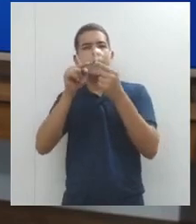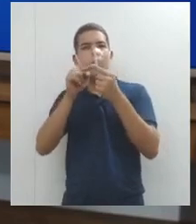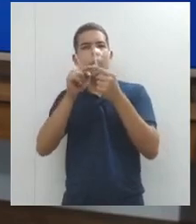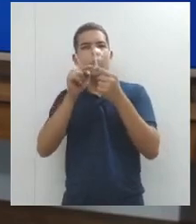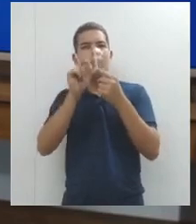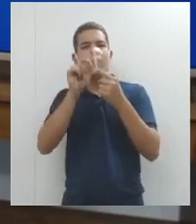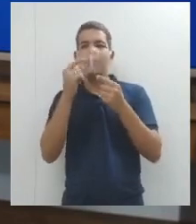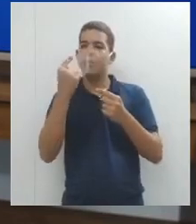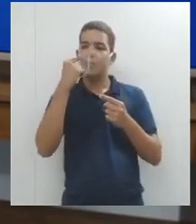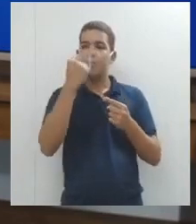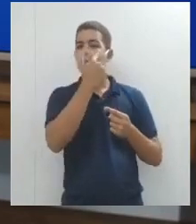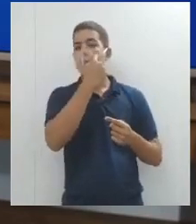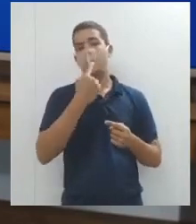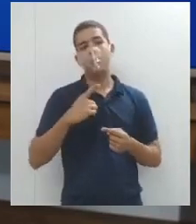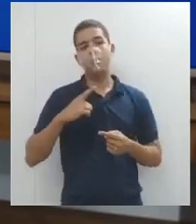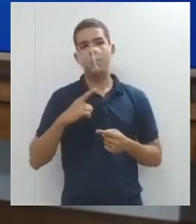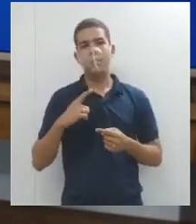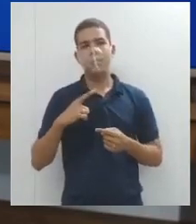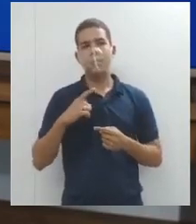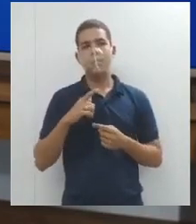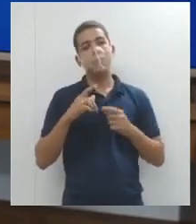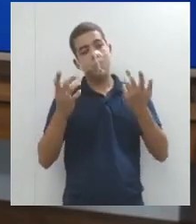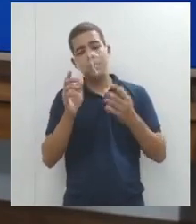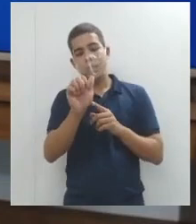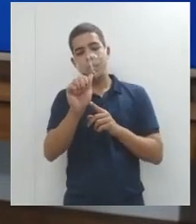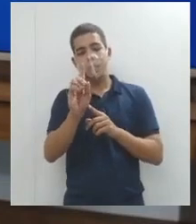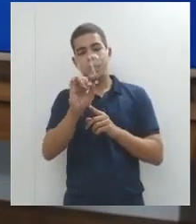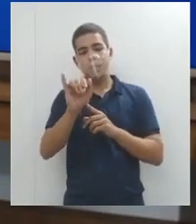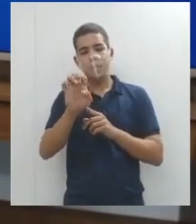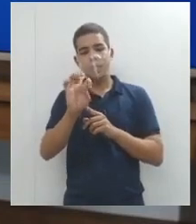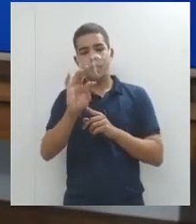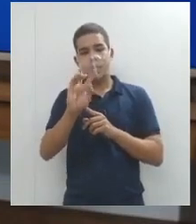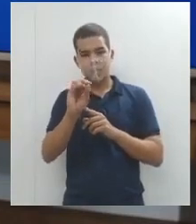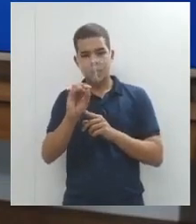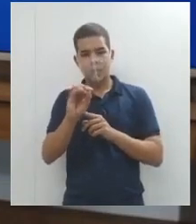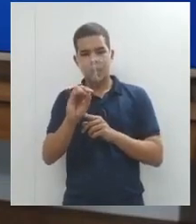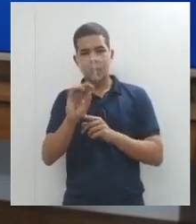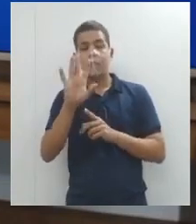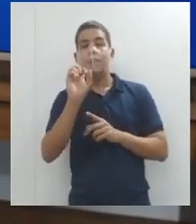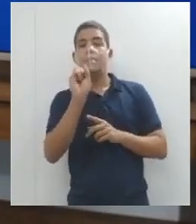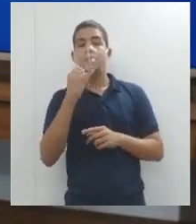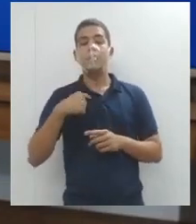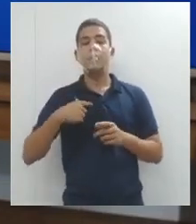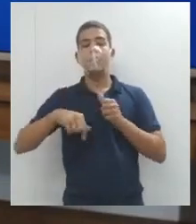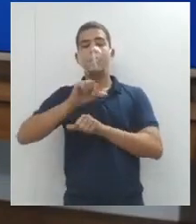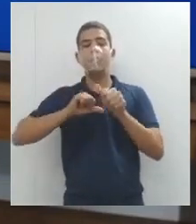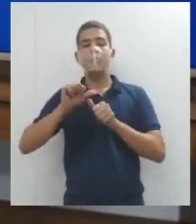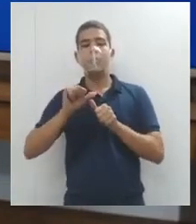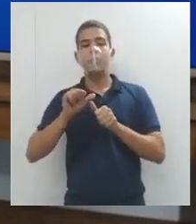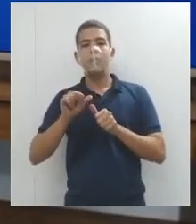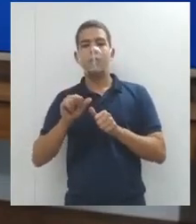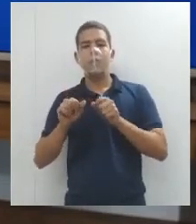substantivo olhos. Então, é um adjetivo. Mas se eu digo o azul dos teus olhos